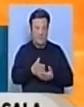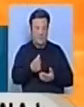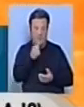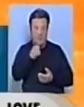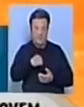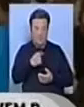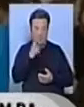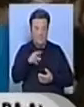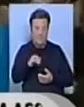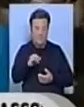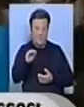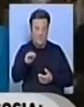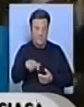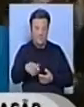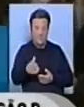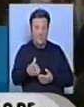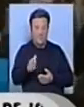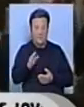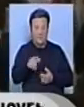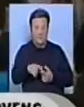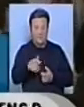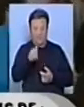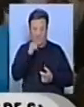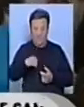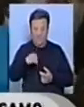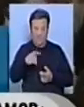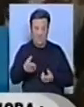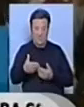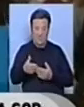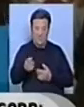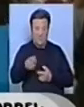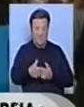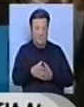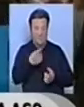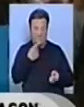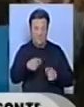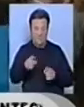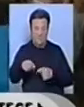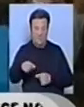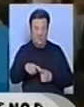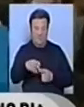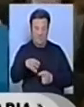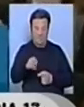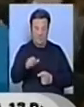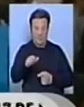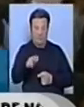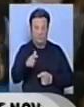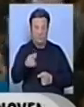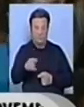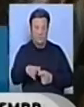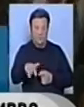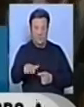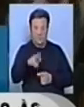Cerqueira. O São Martinho está à porta, repetem-se os magostos. E aqui em Ponte Lima, precisamente na área